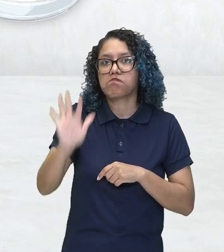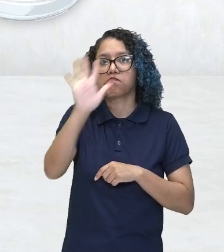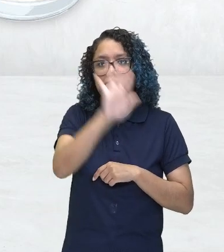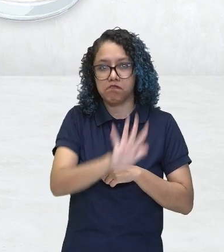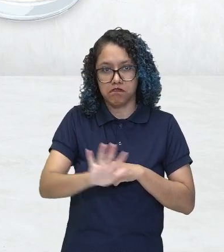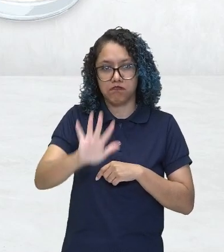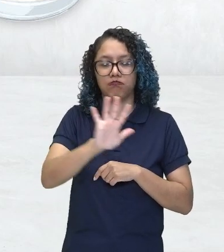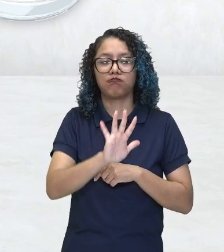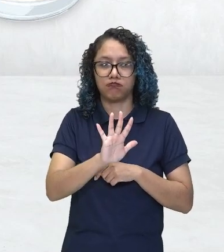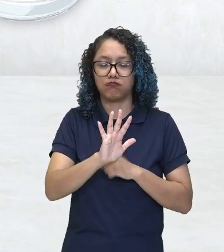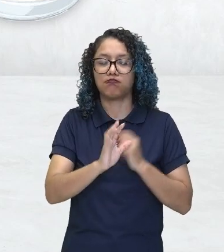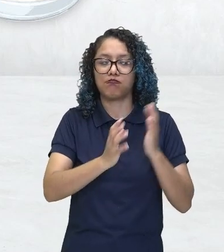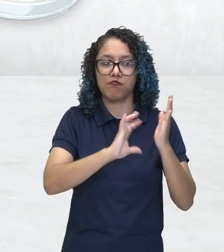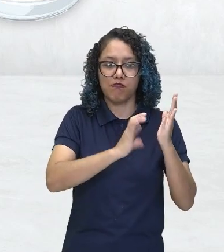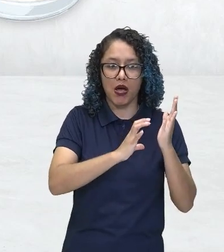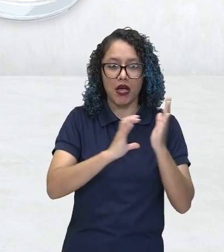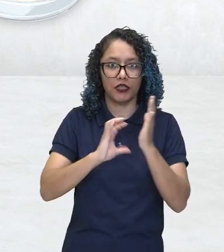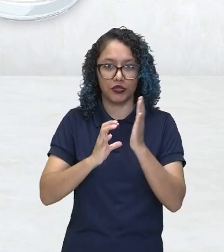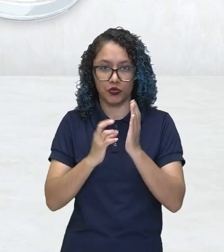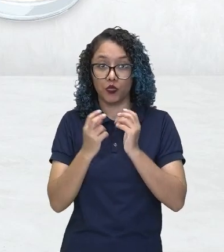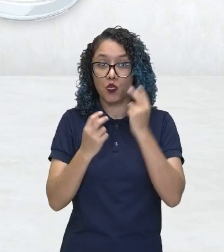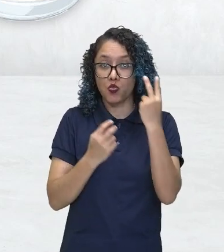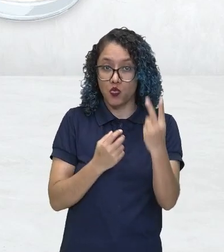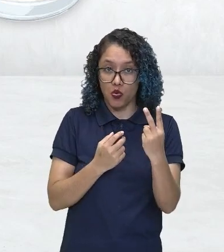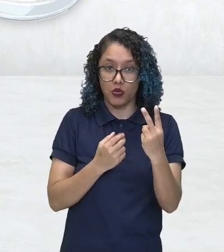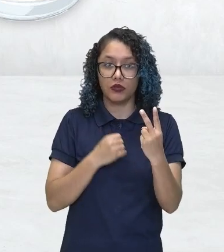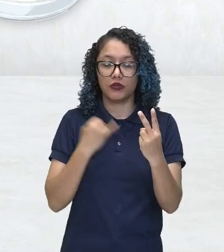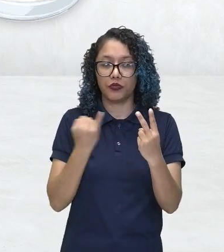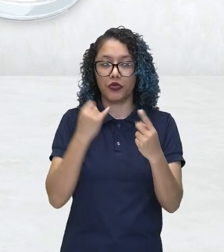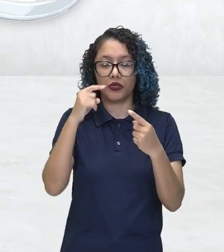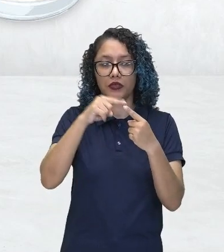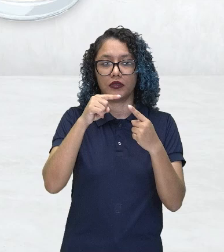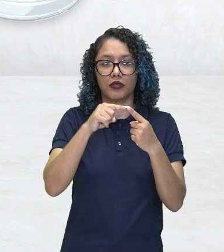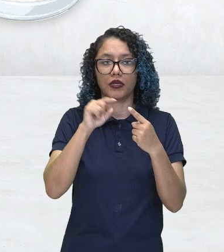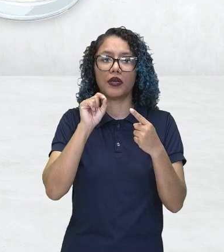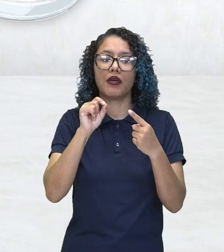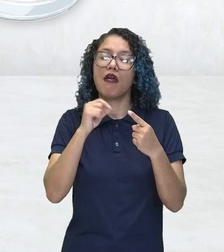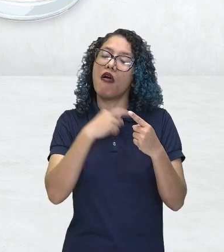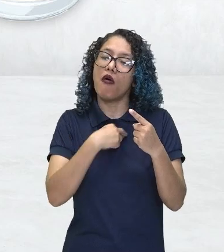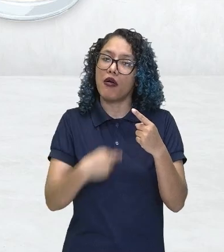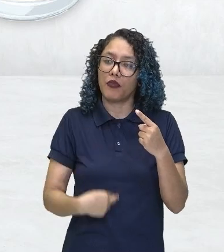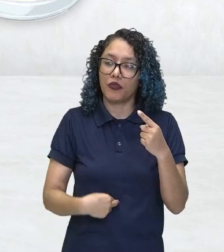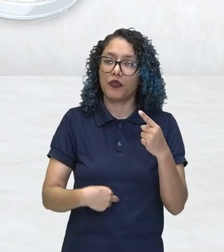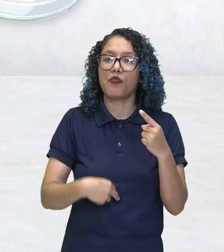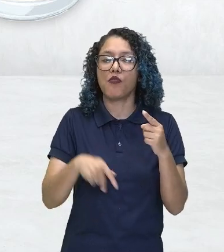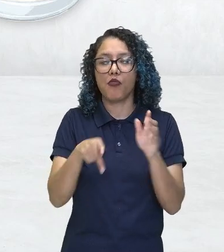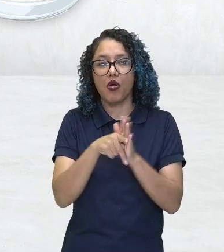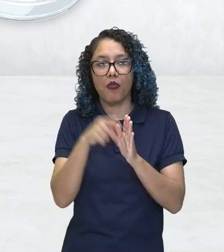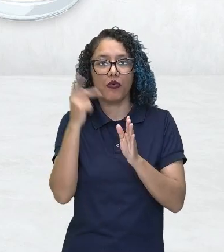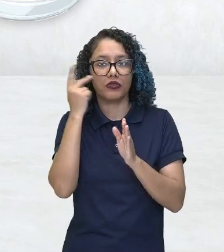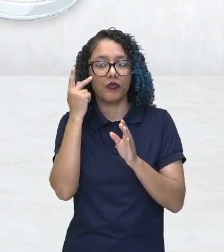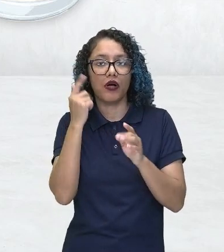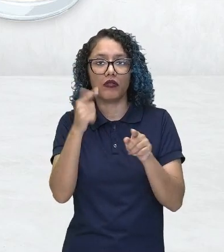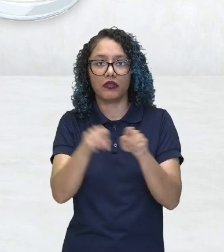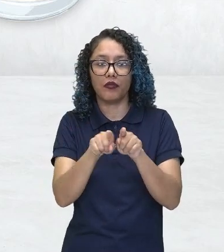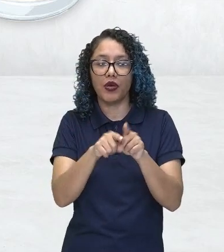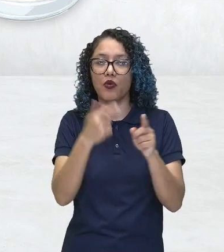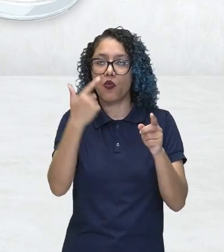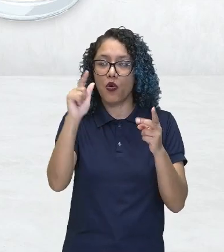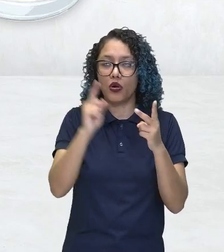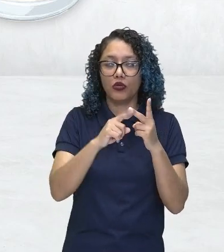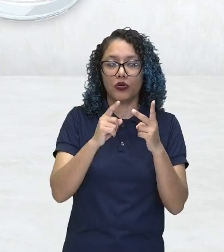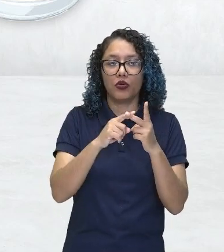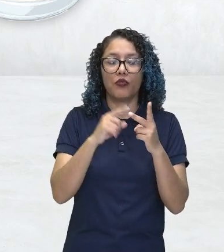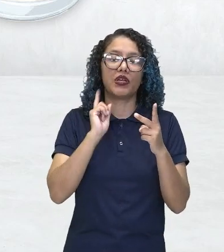partidos que eram aí o Partido Republicano Paulista e o Partido Republicano Mineiro. Mas por que isso, professor? Porque